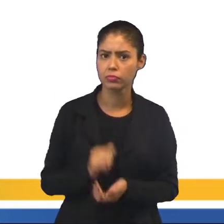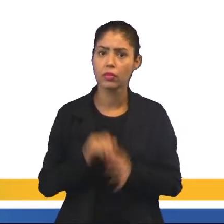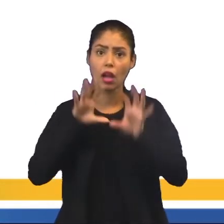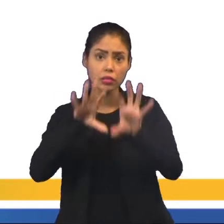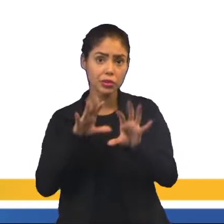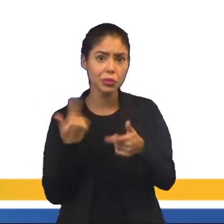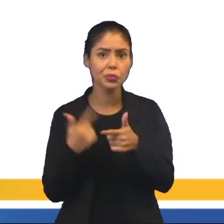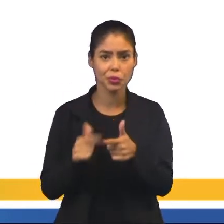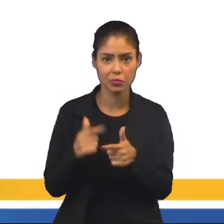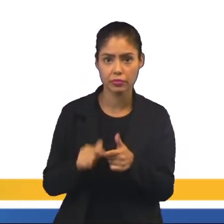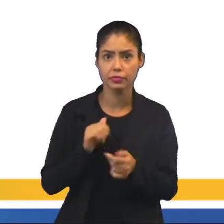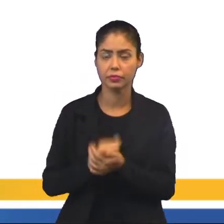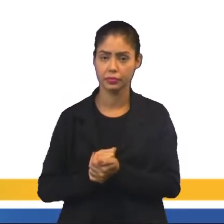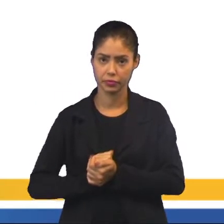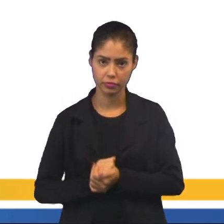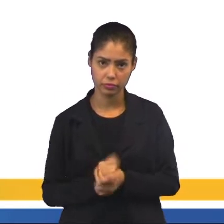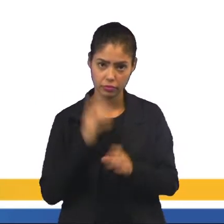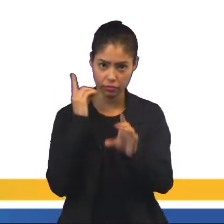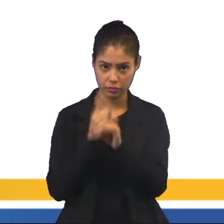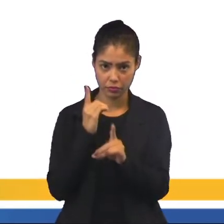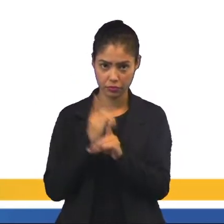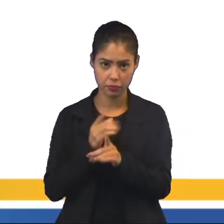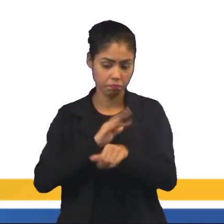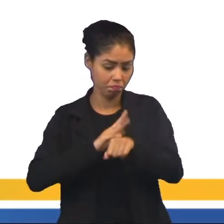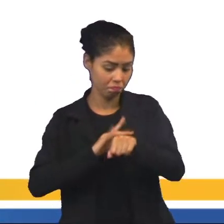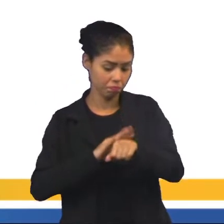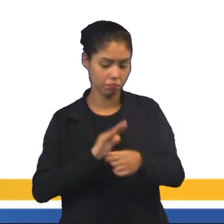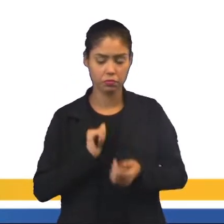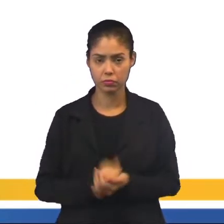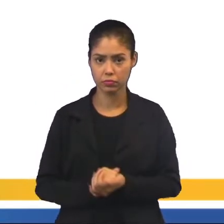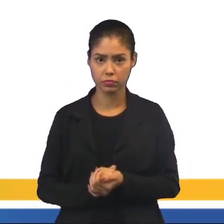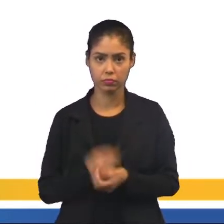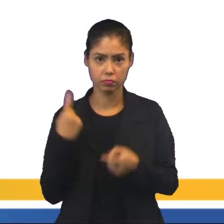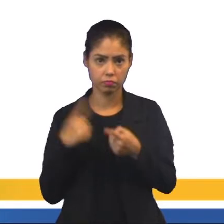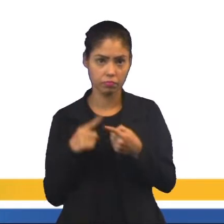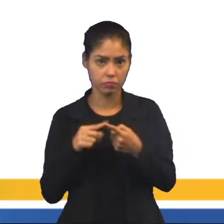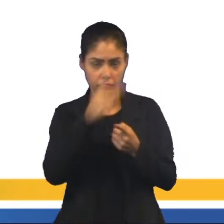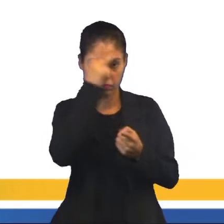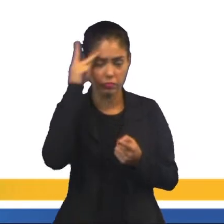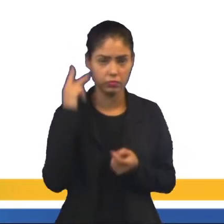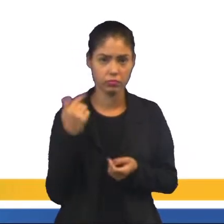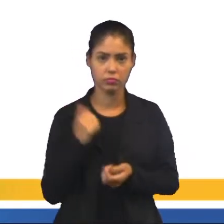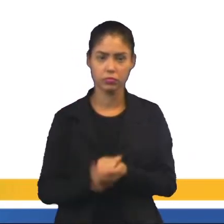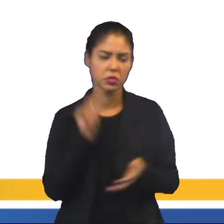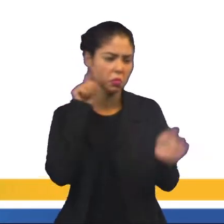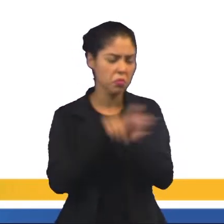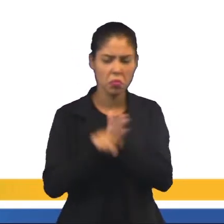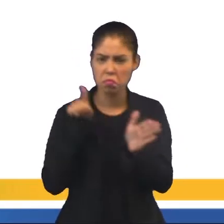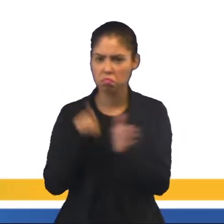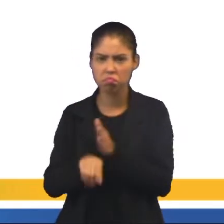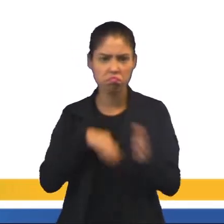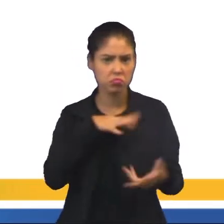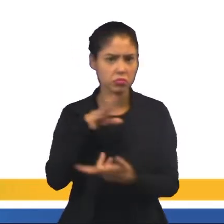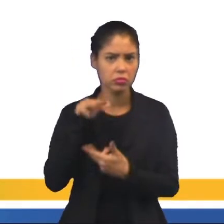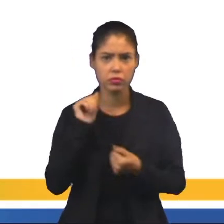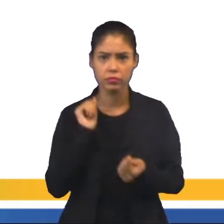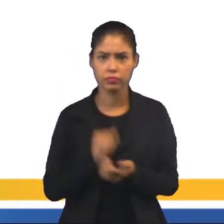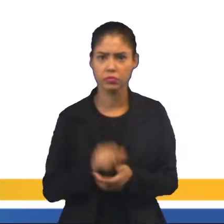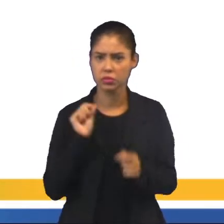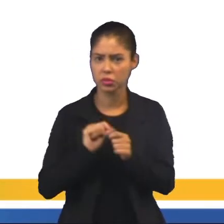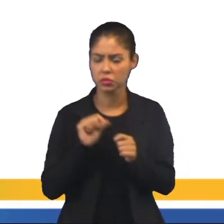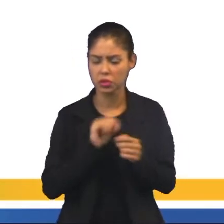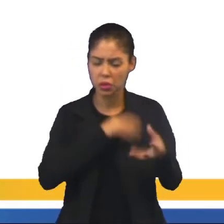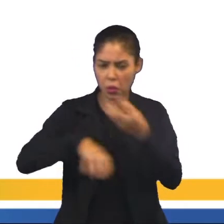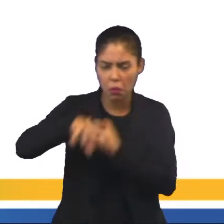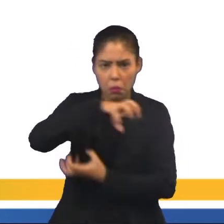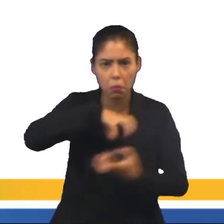tal situação, ele identifica uma doença, ele identifica por que essas pessoas não questionam o mundo, por que elas não fazem